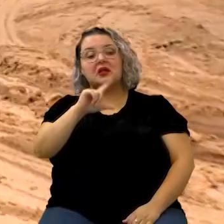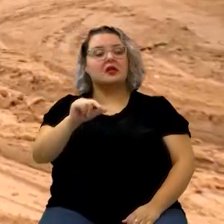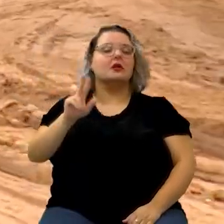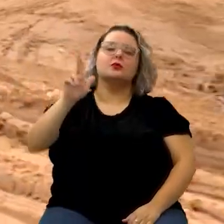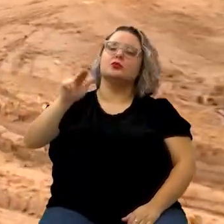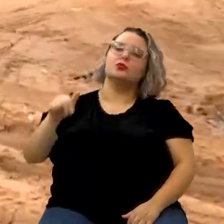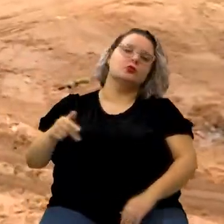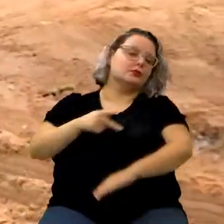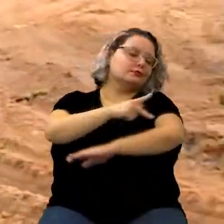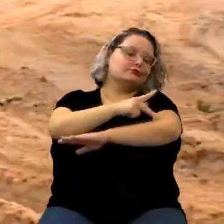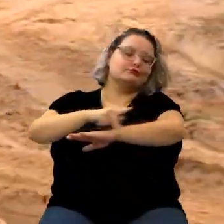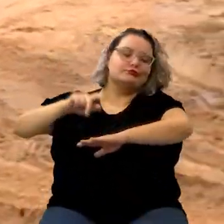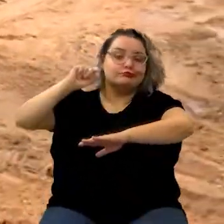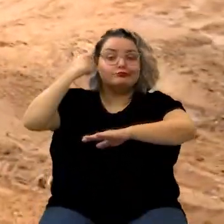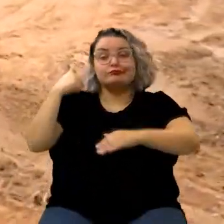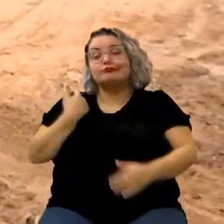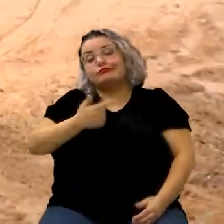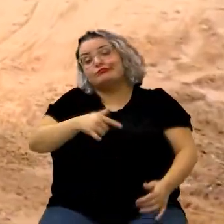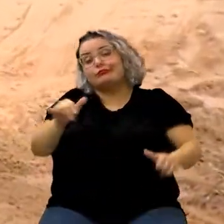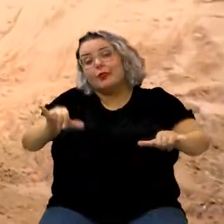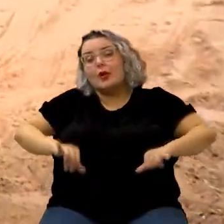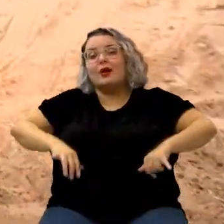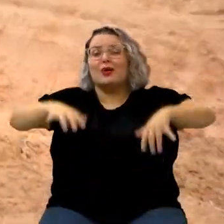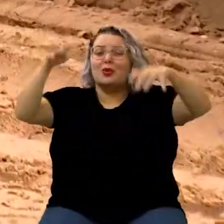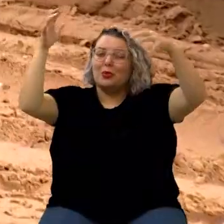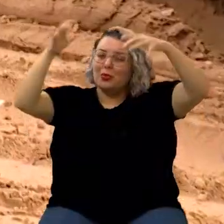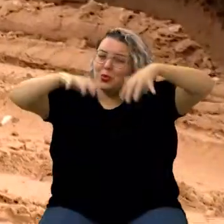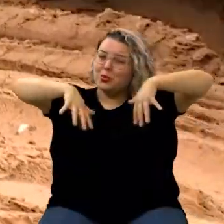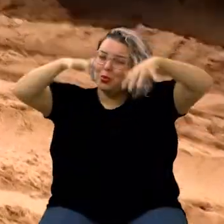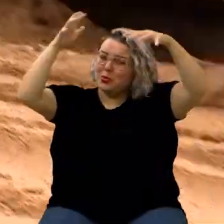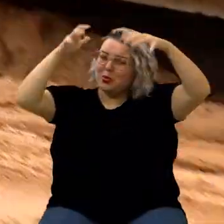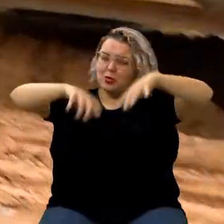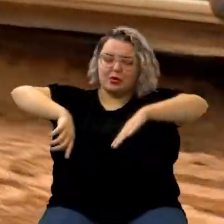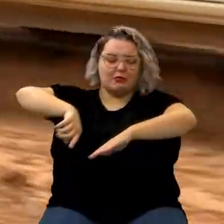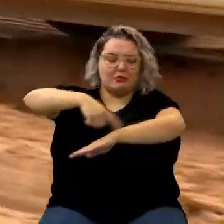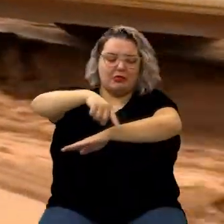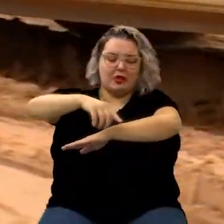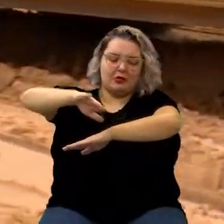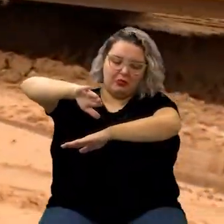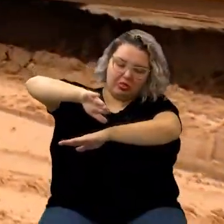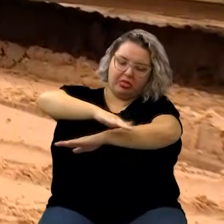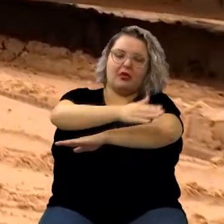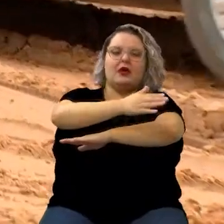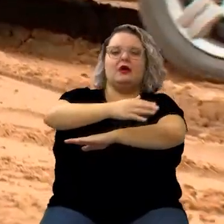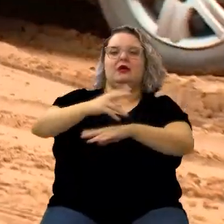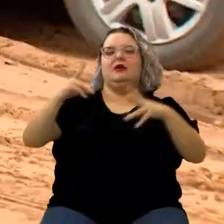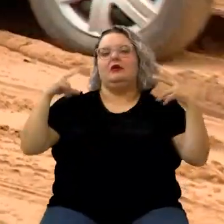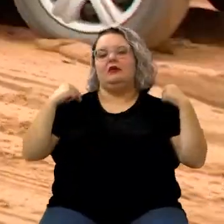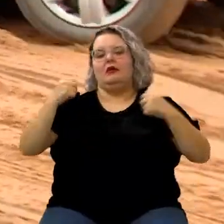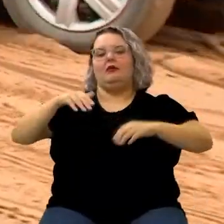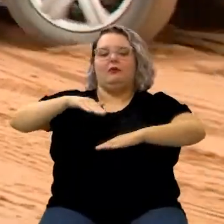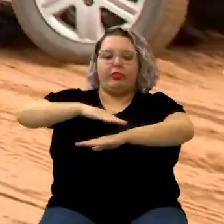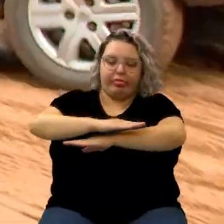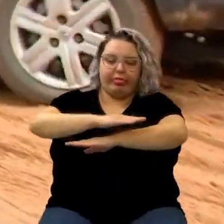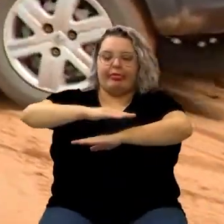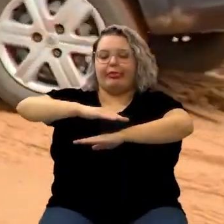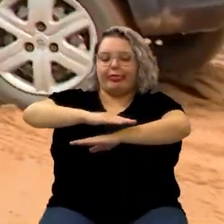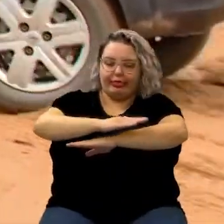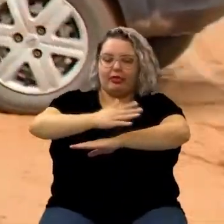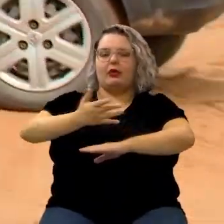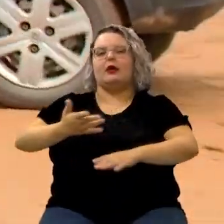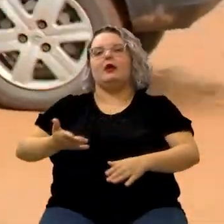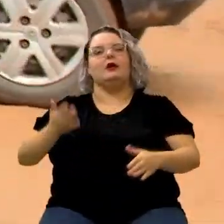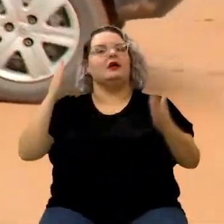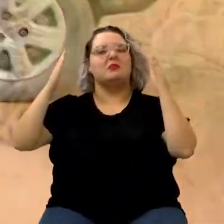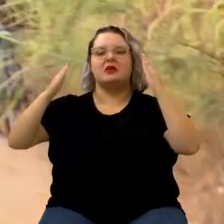pavimentação E aí a gente sofre na época de chuva é buraco é valeta ônibus atolado o carro atolado caminhão de